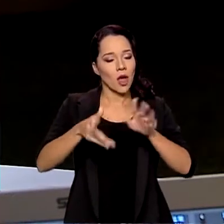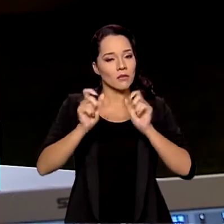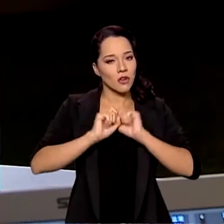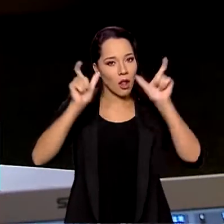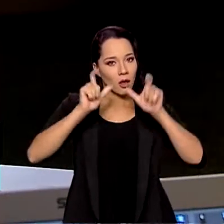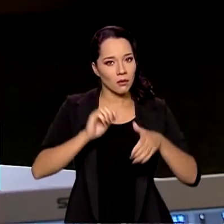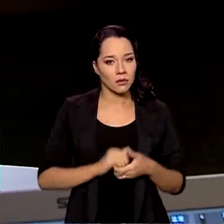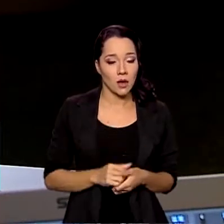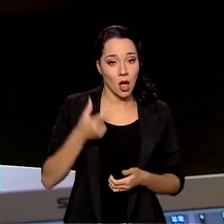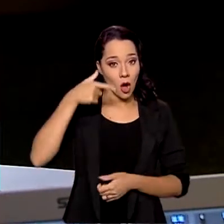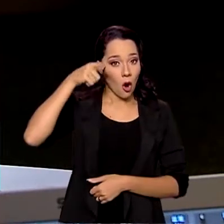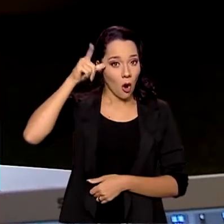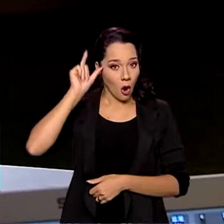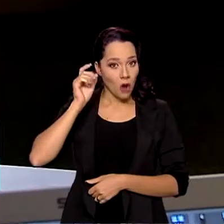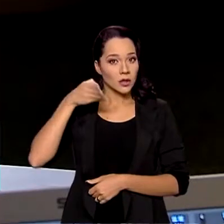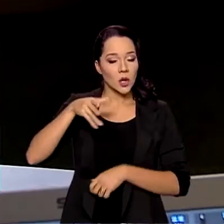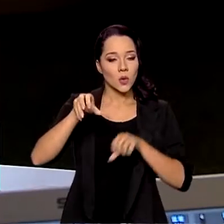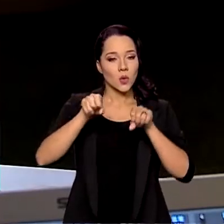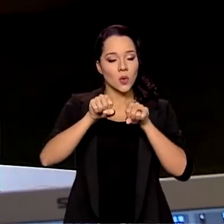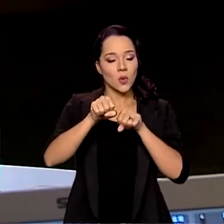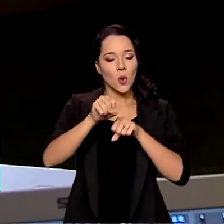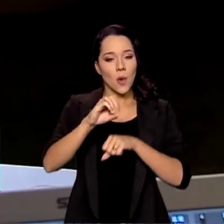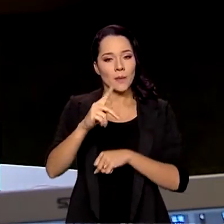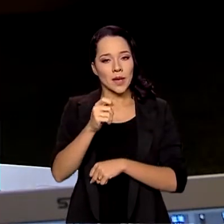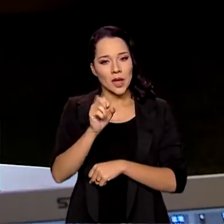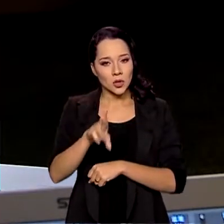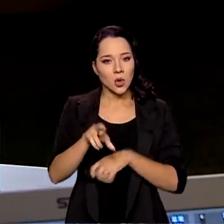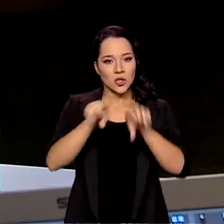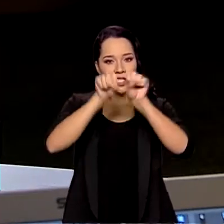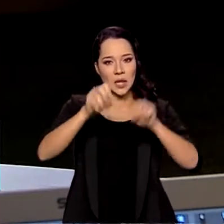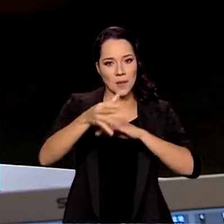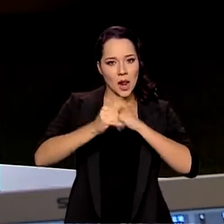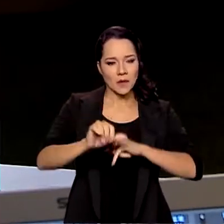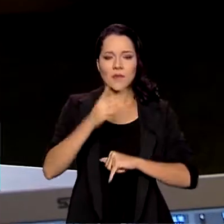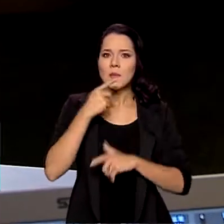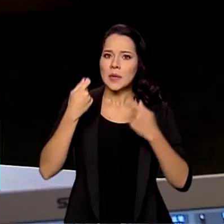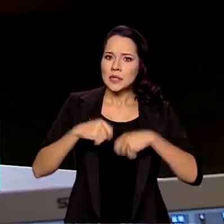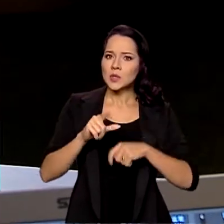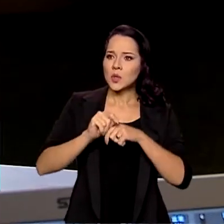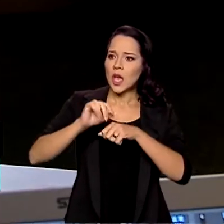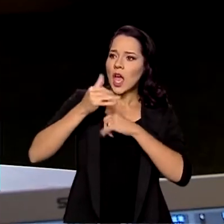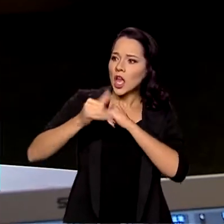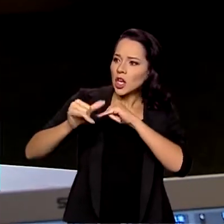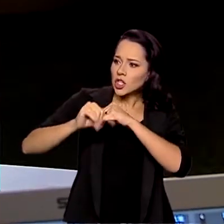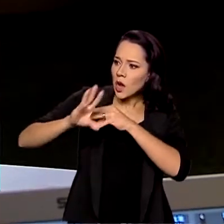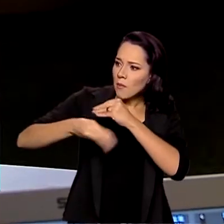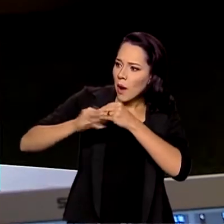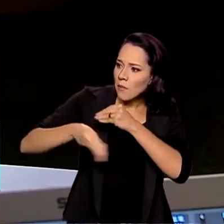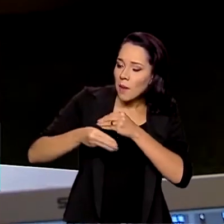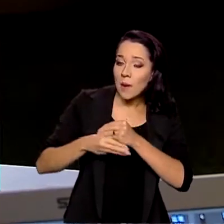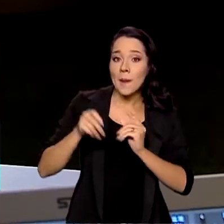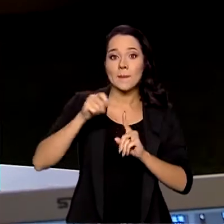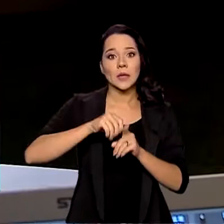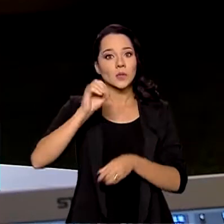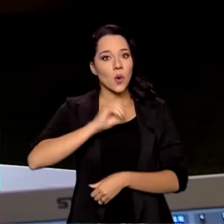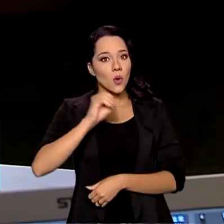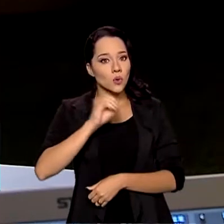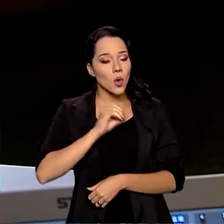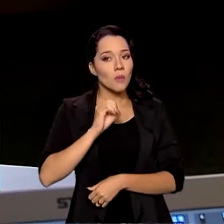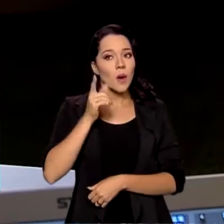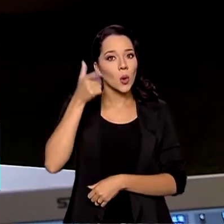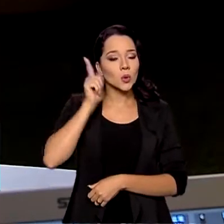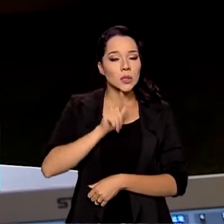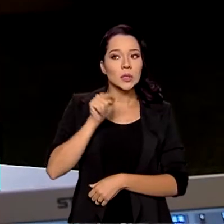alerta. Ontem, o Operador Nacional do Sistema Elétrico informou sobre a necessidade de uma produção adicional de energia a partir de outubro para